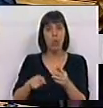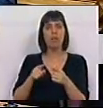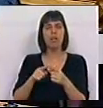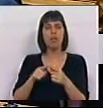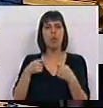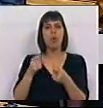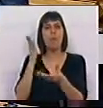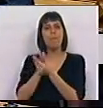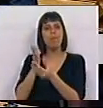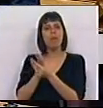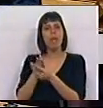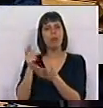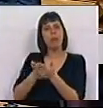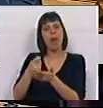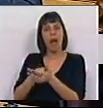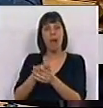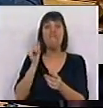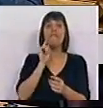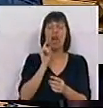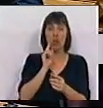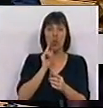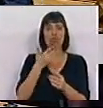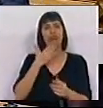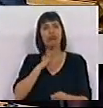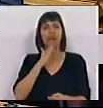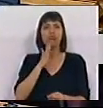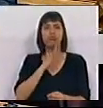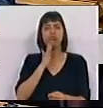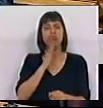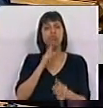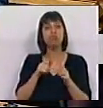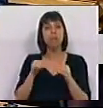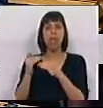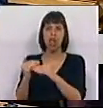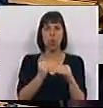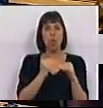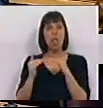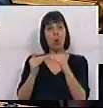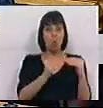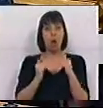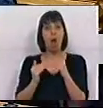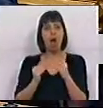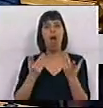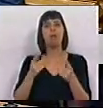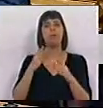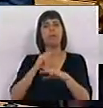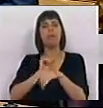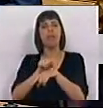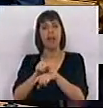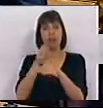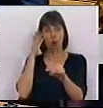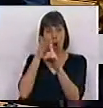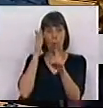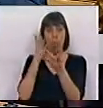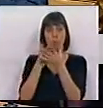e das custas processuais, para valores razoáveis e equitativos. Atacar diretamente o problema